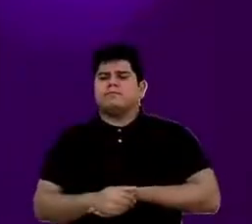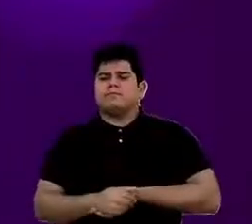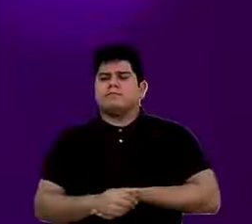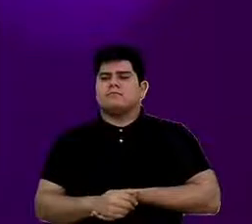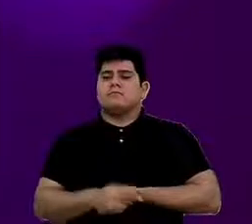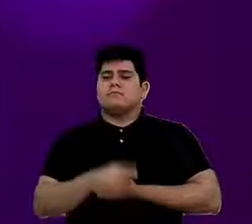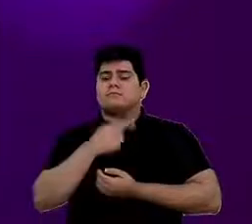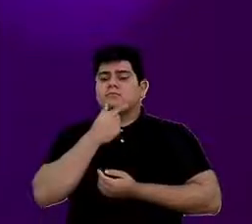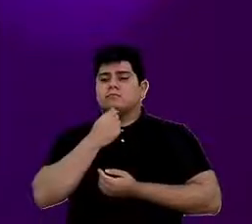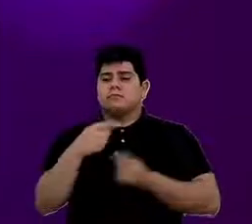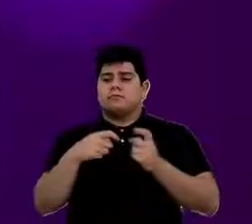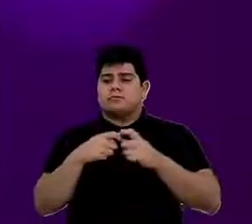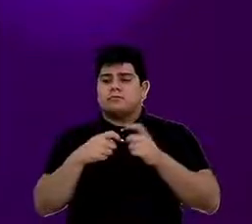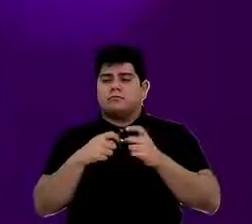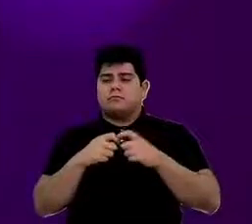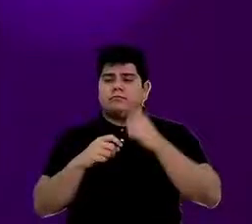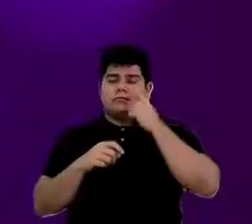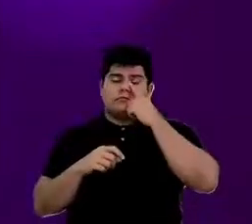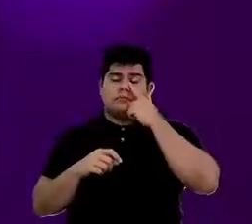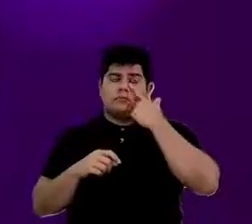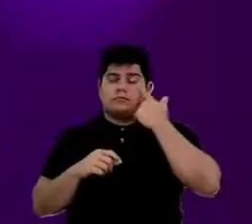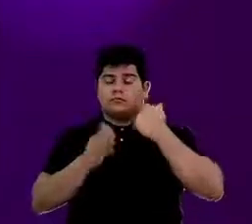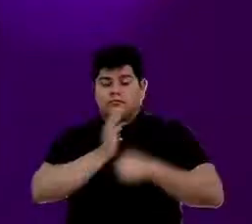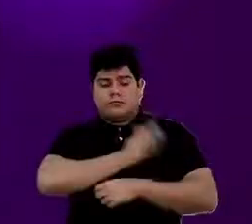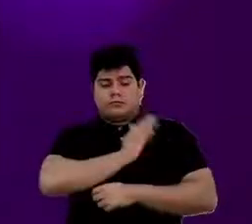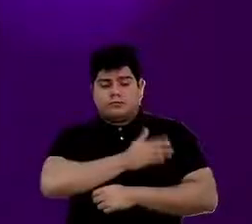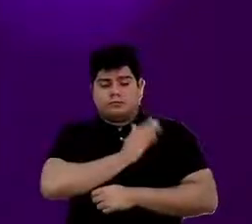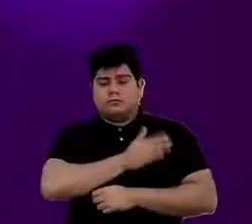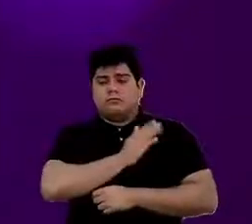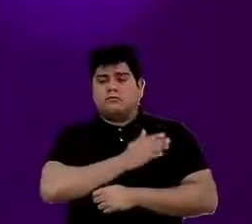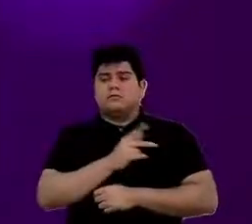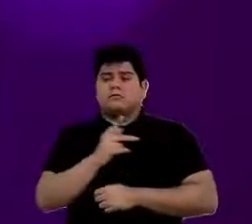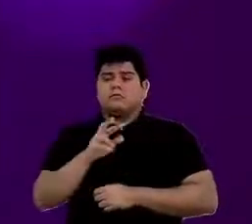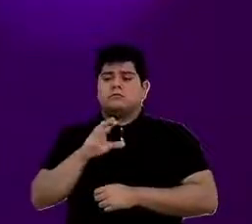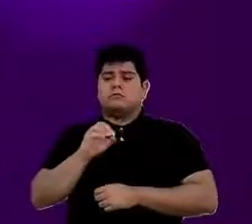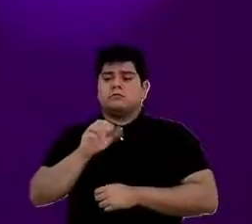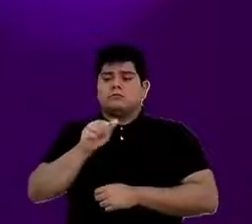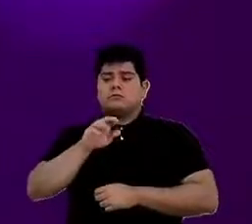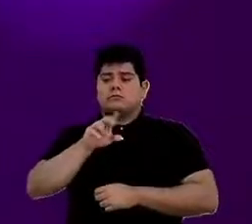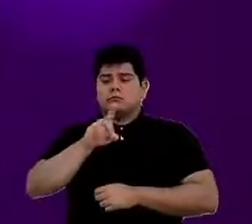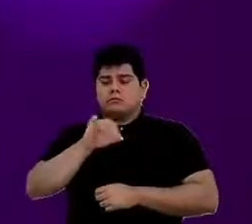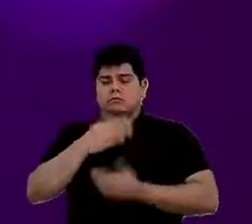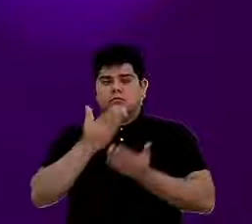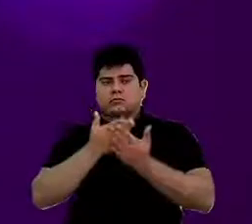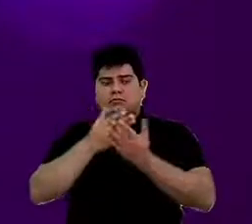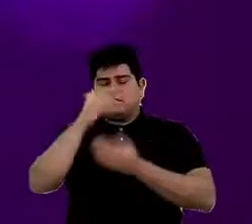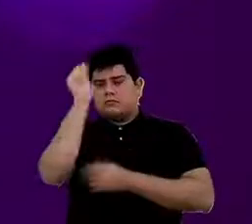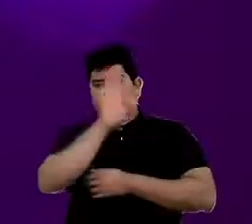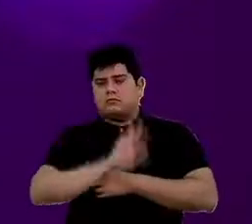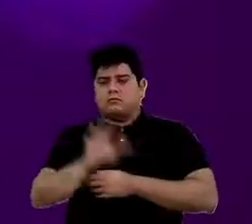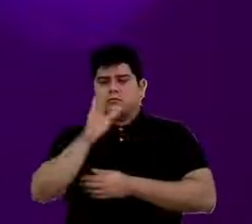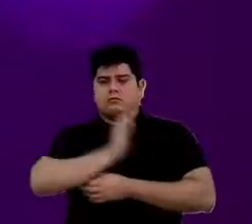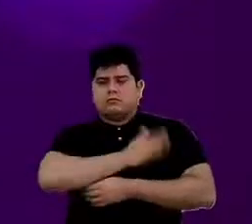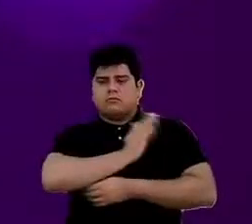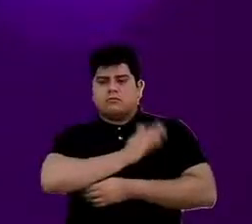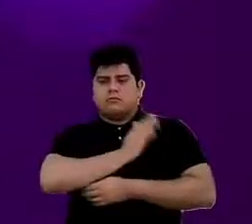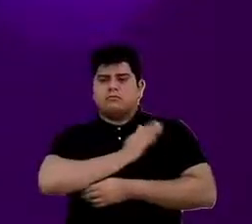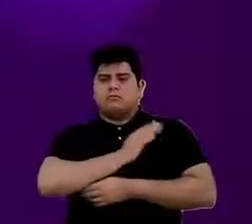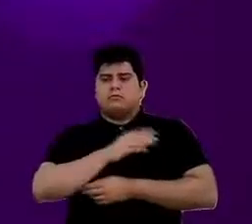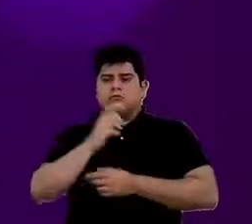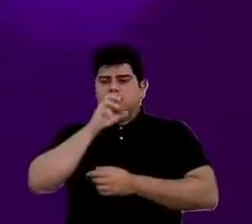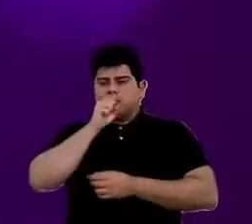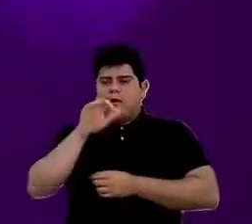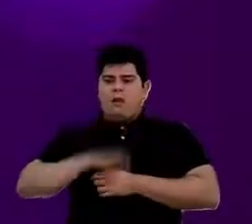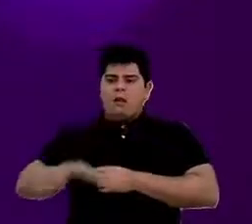médico hemodinamicista, cardiologista intervencionista do Hospital Procardíaco e do Instituto Nacional de Cardiologia de Laranjeiras, e um